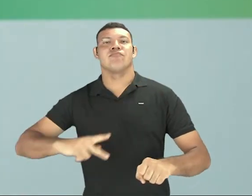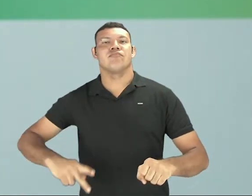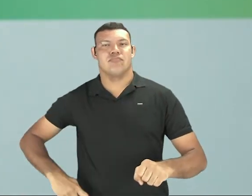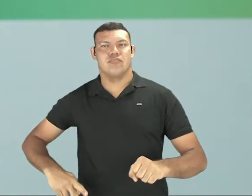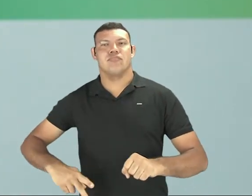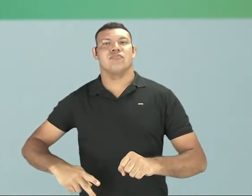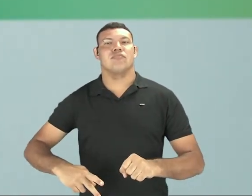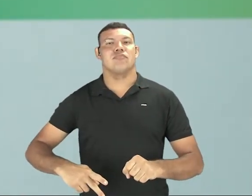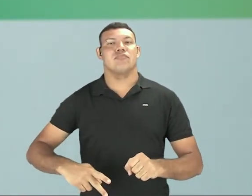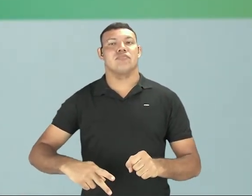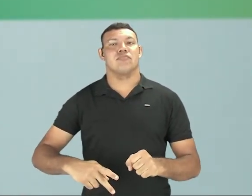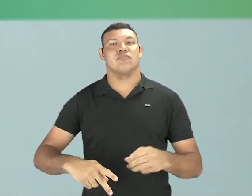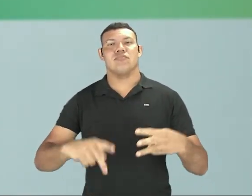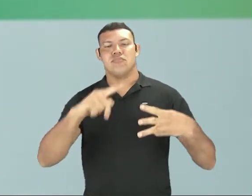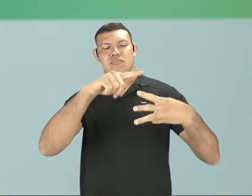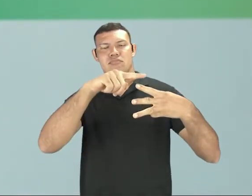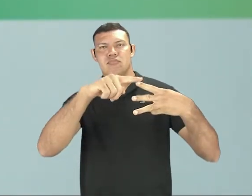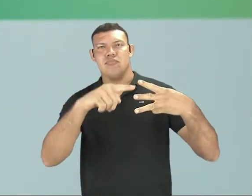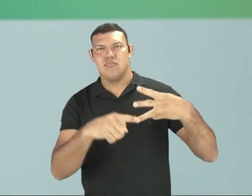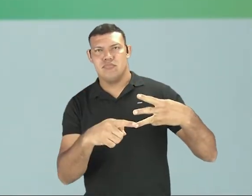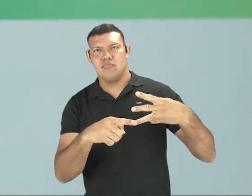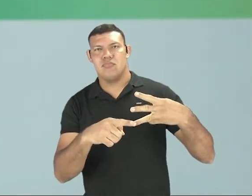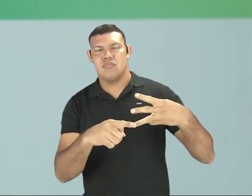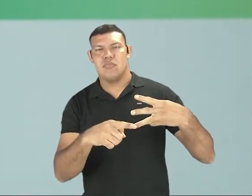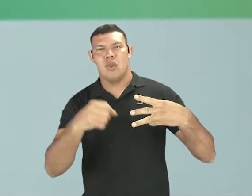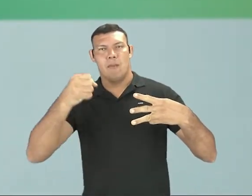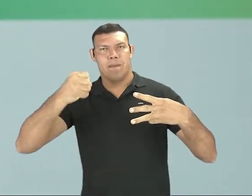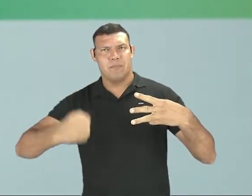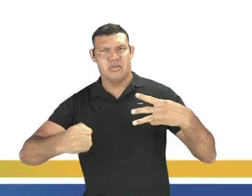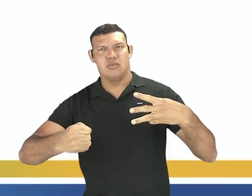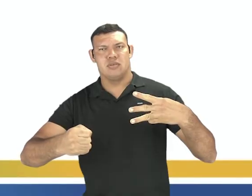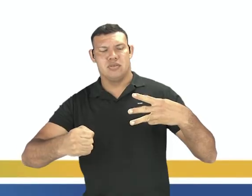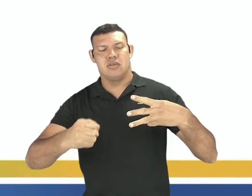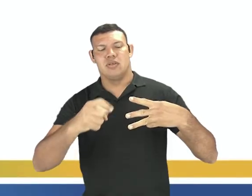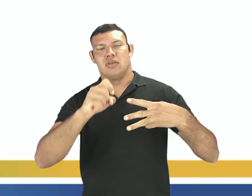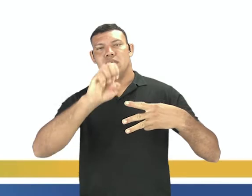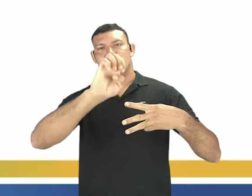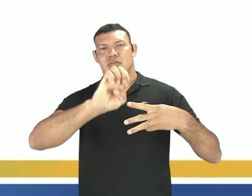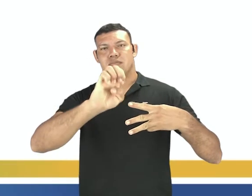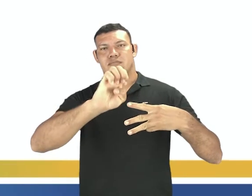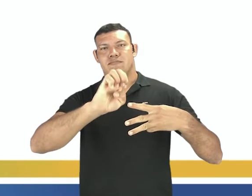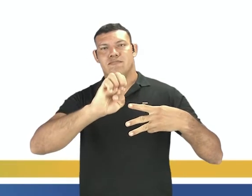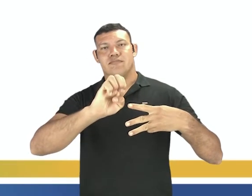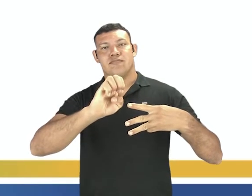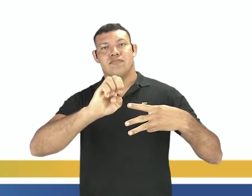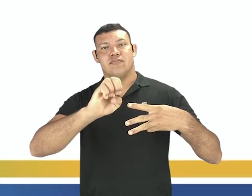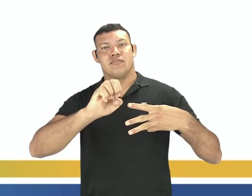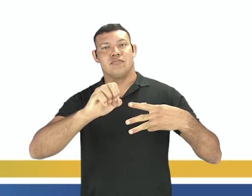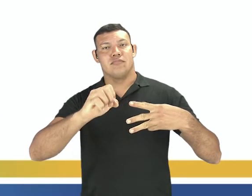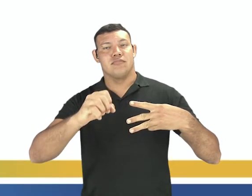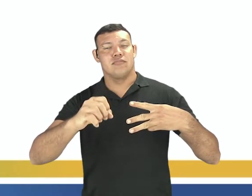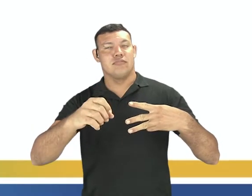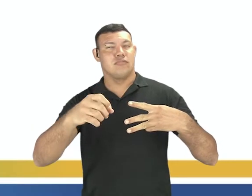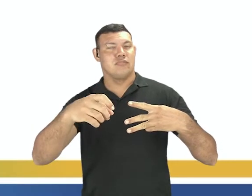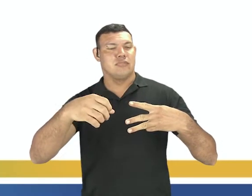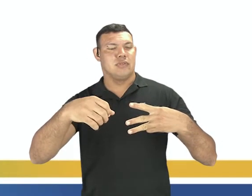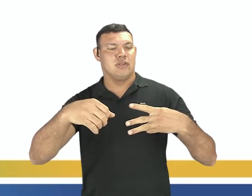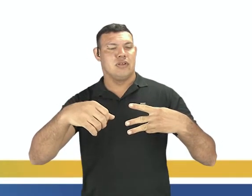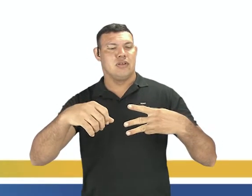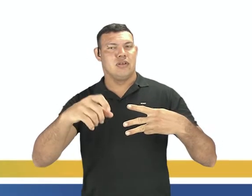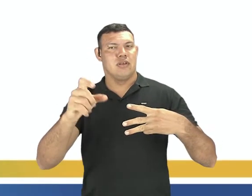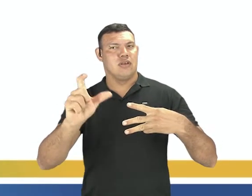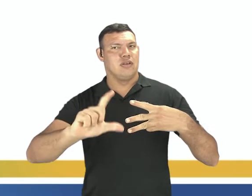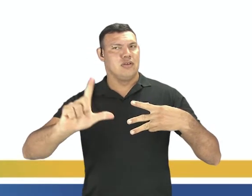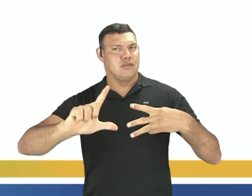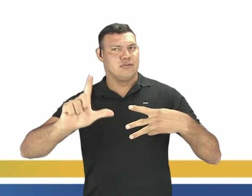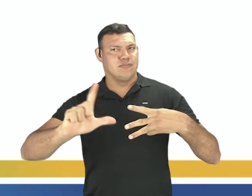divisão de poderes, esses três poderes independentes, o executivo, o legislativo e o judiciário. E temos o